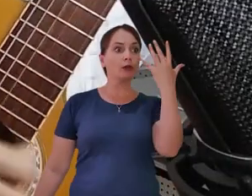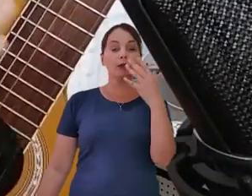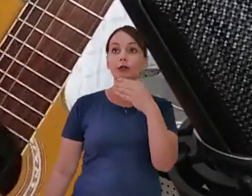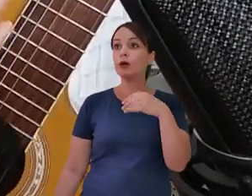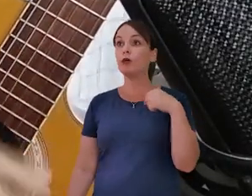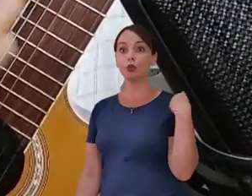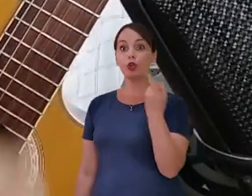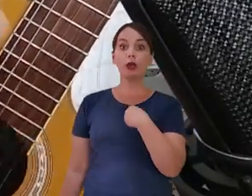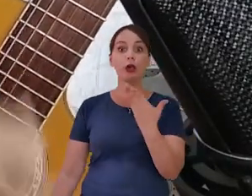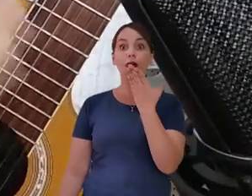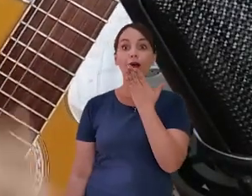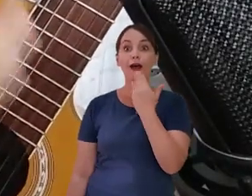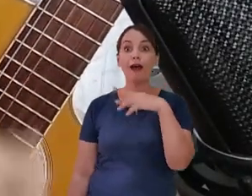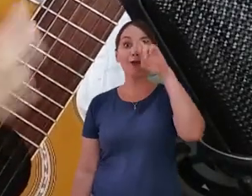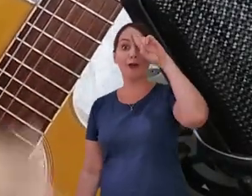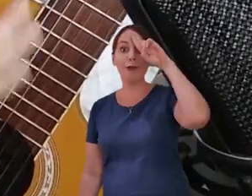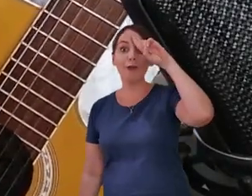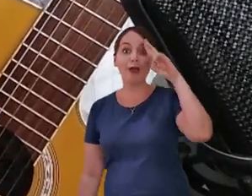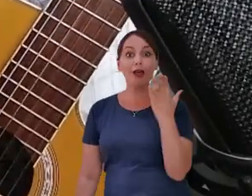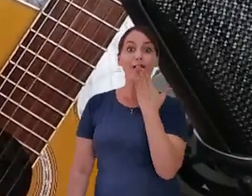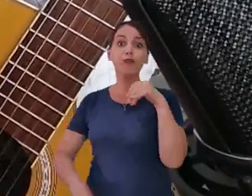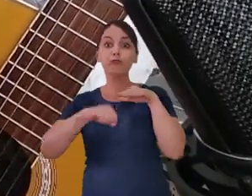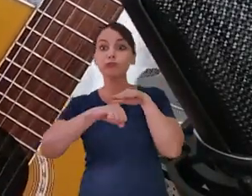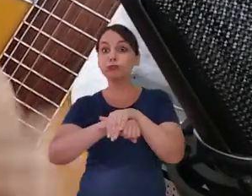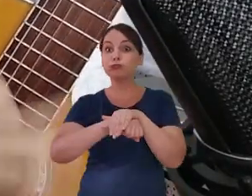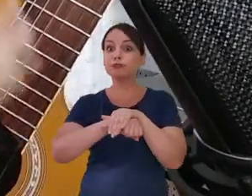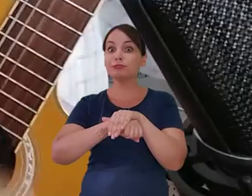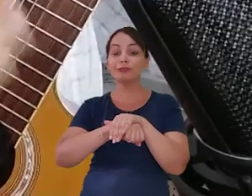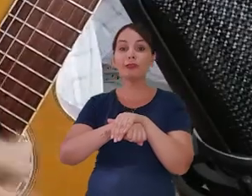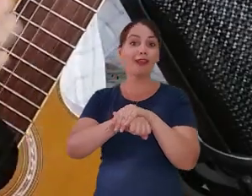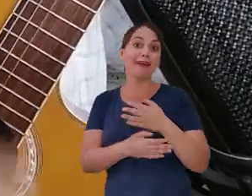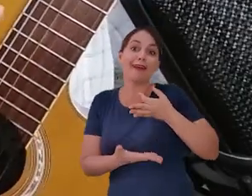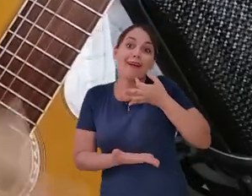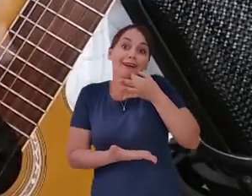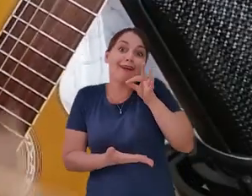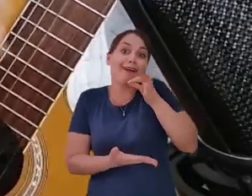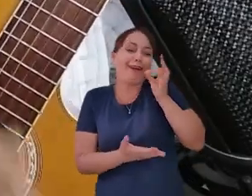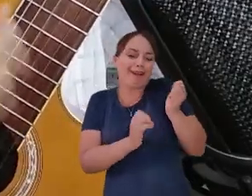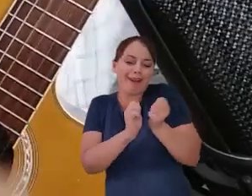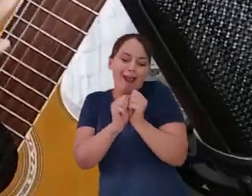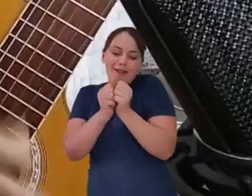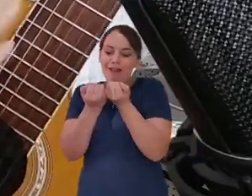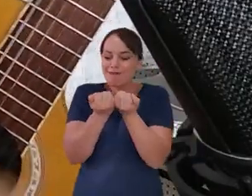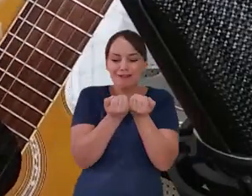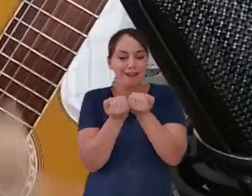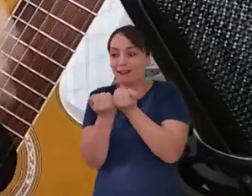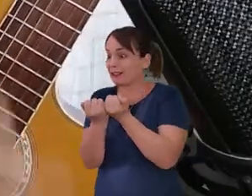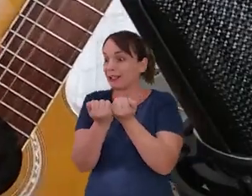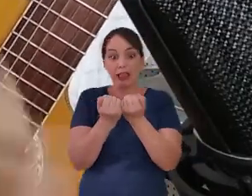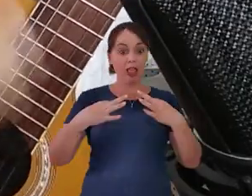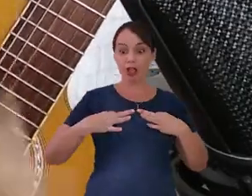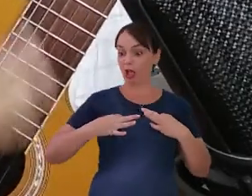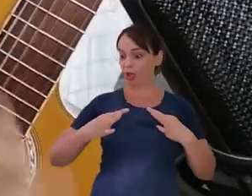de nós, do nosso almoço, do nosso jantar, do cafezinho com